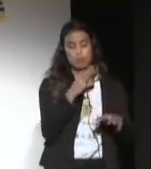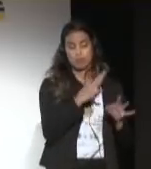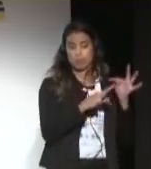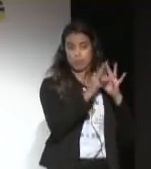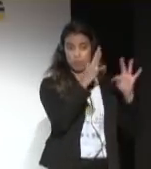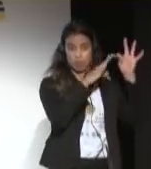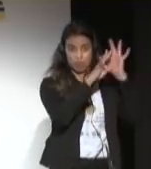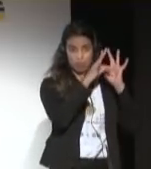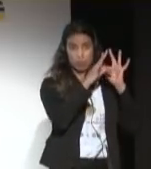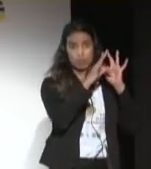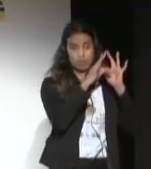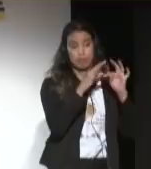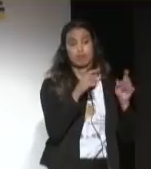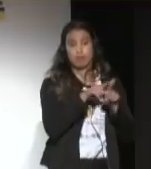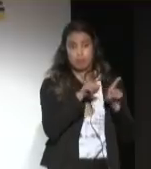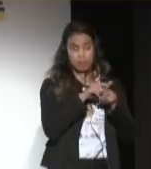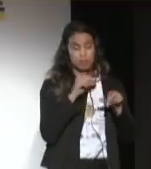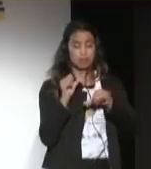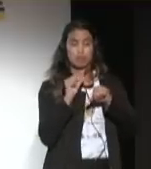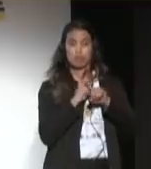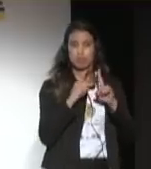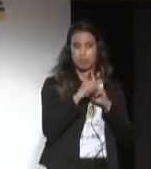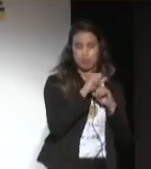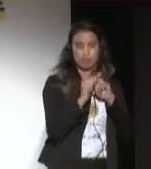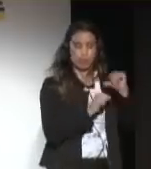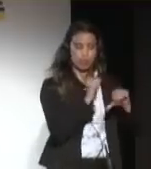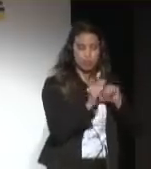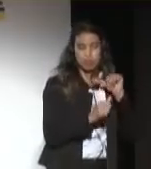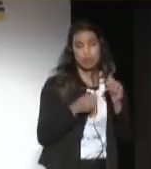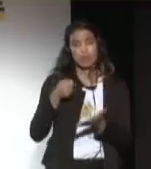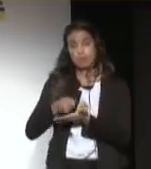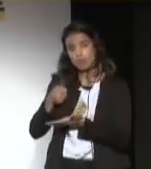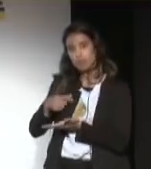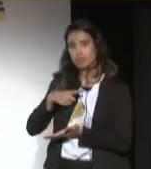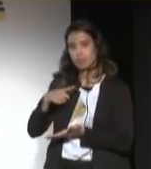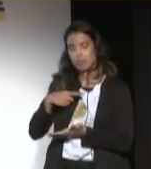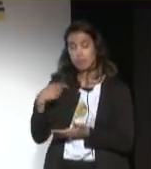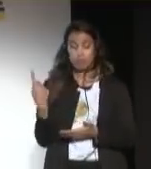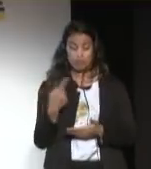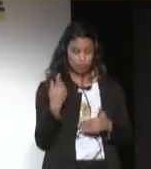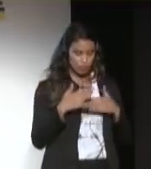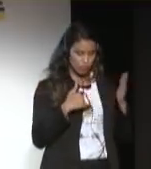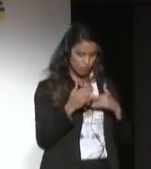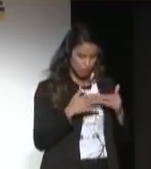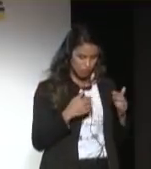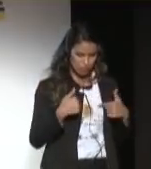na sociedade vão exigir. E precisamos sempre questionar a nossa própria prática.